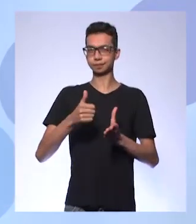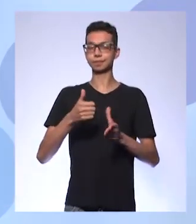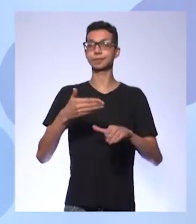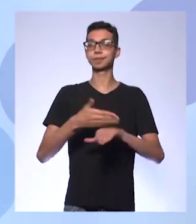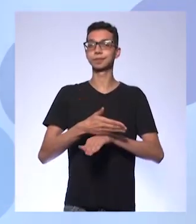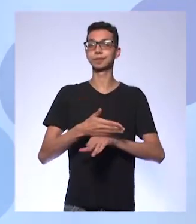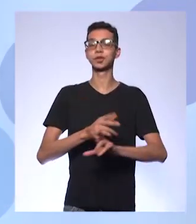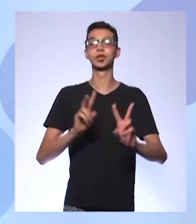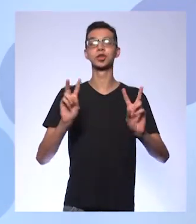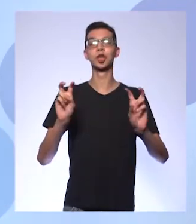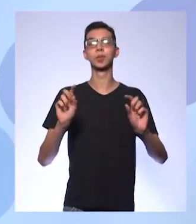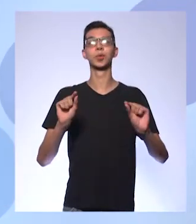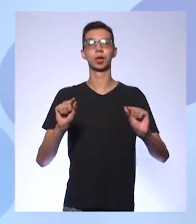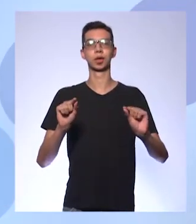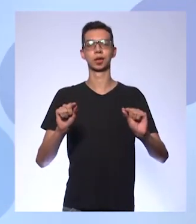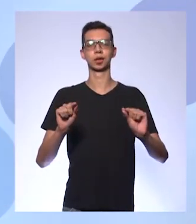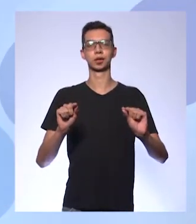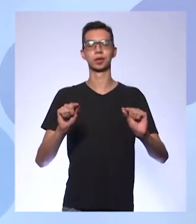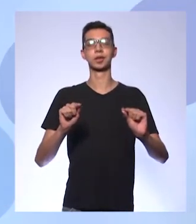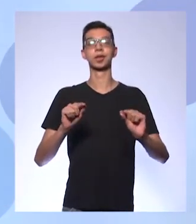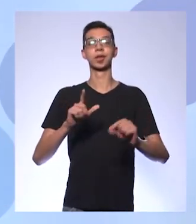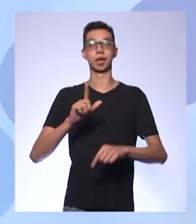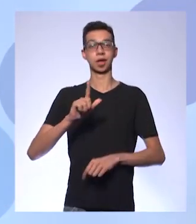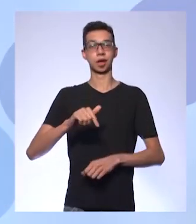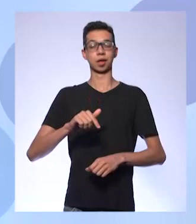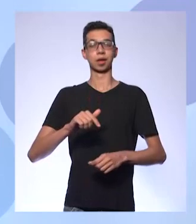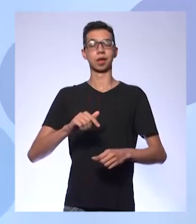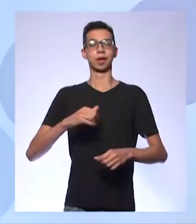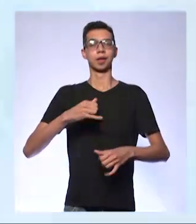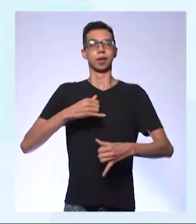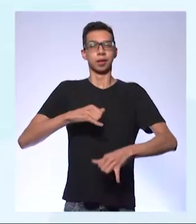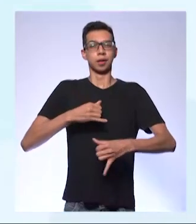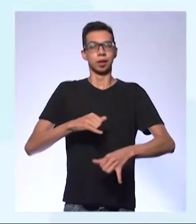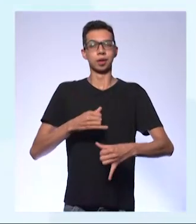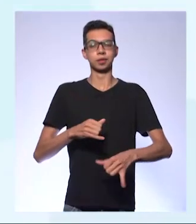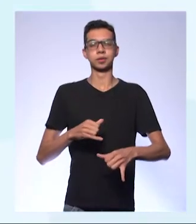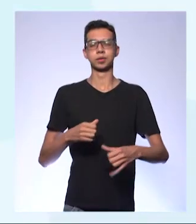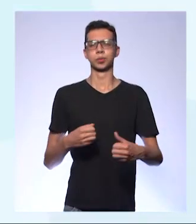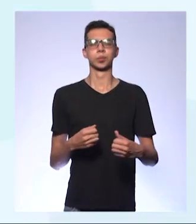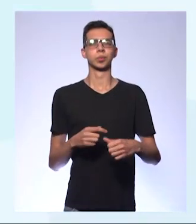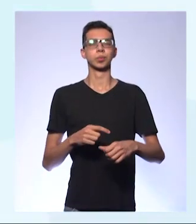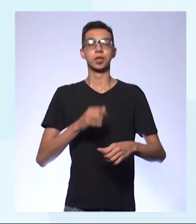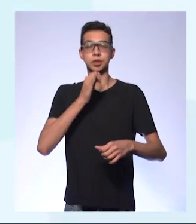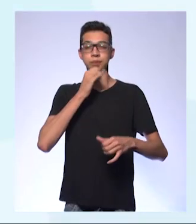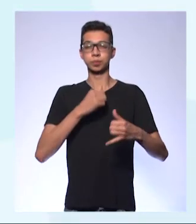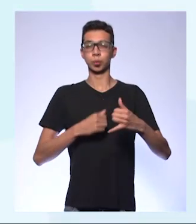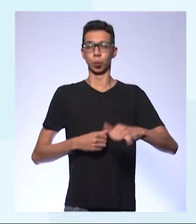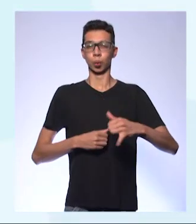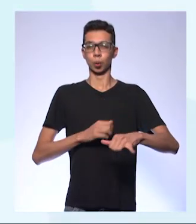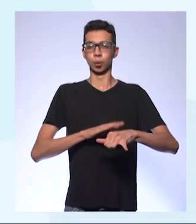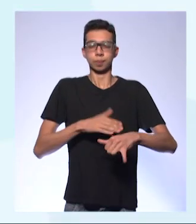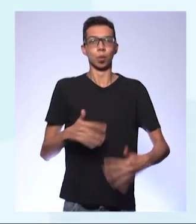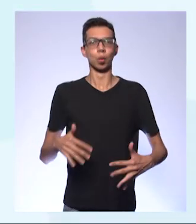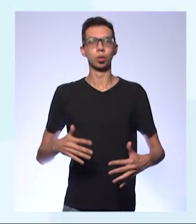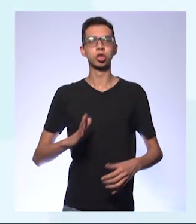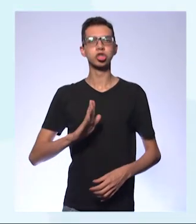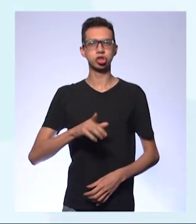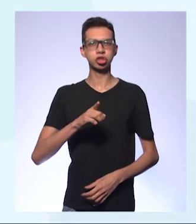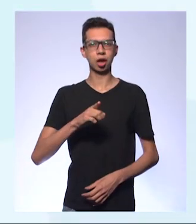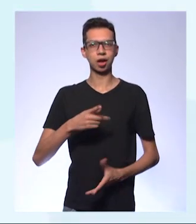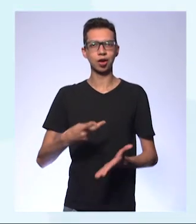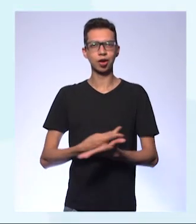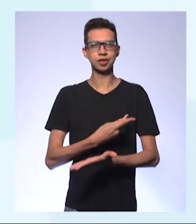ela está relacionada com o choque elétrico. Veja aí a nossa primeira interação. Olha, você já sofreu um choque